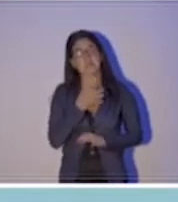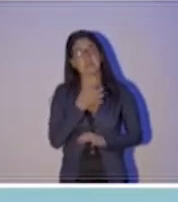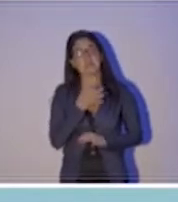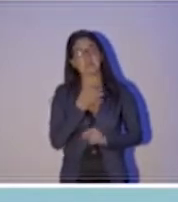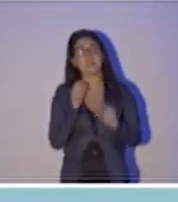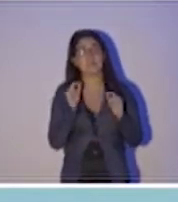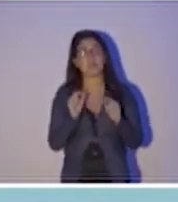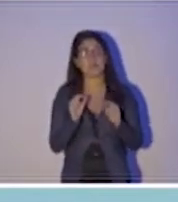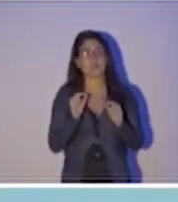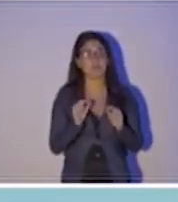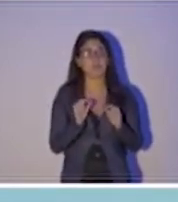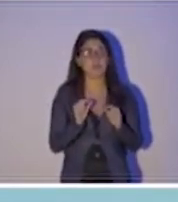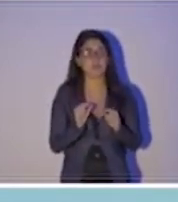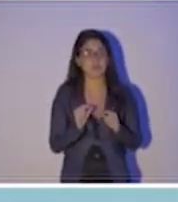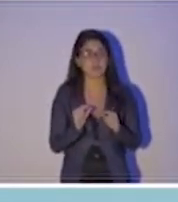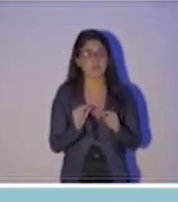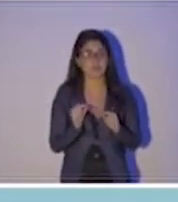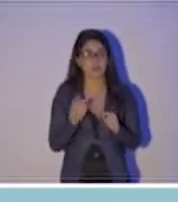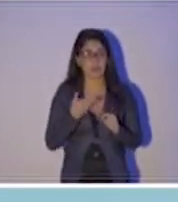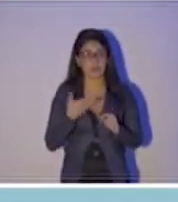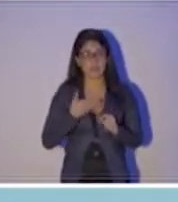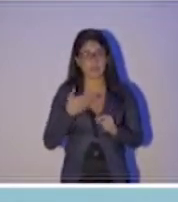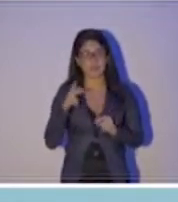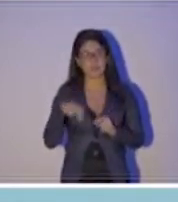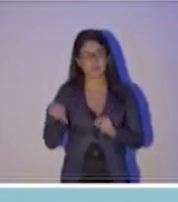Uma coisa que uma colega professora